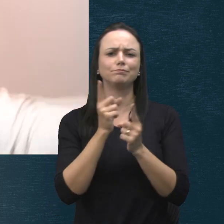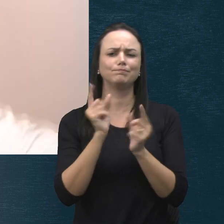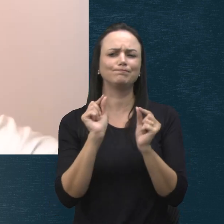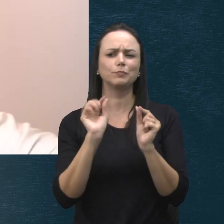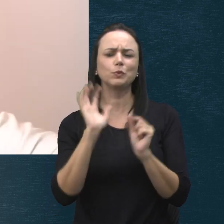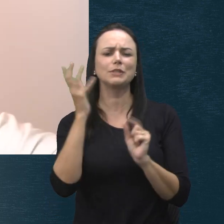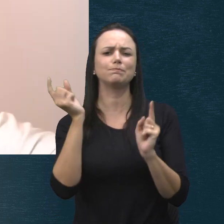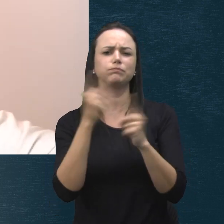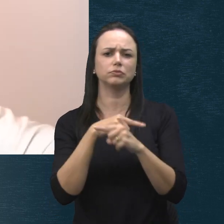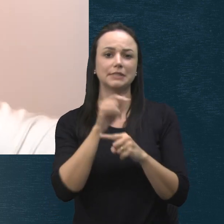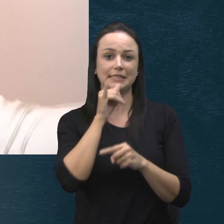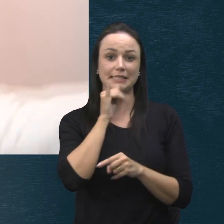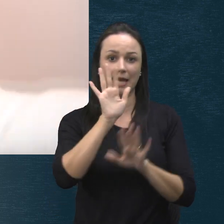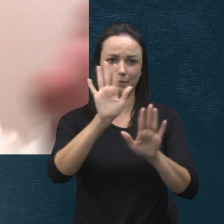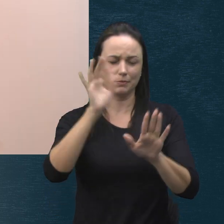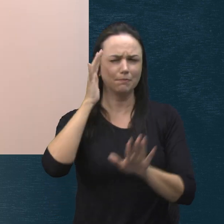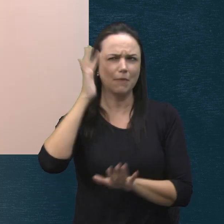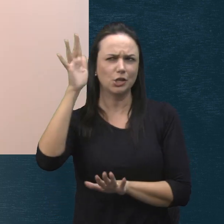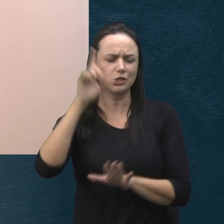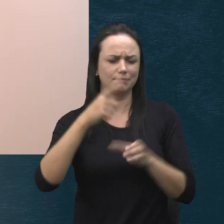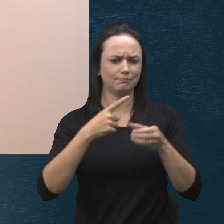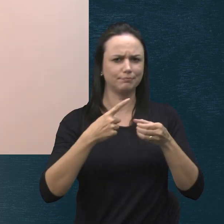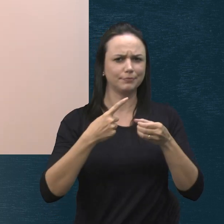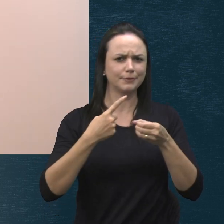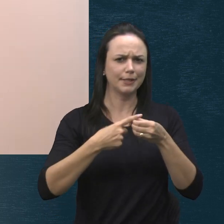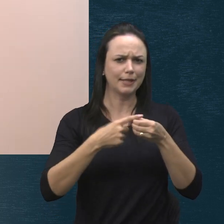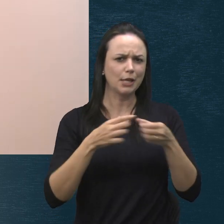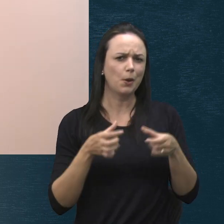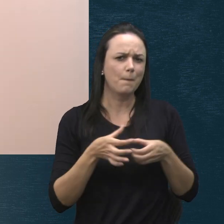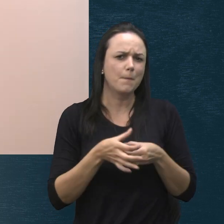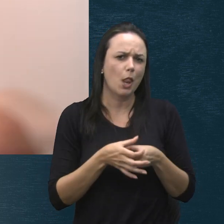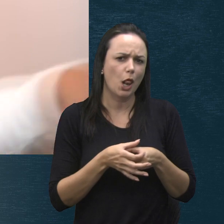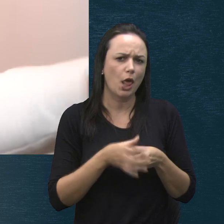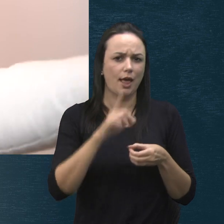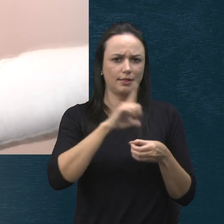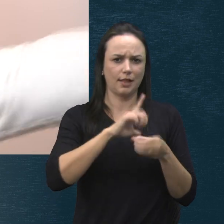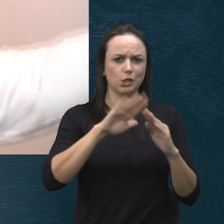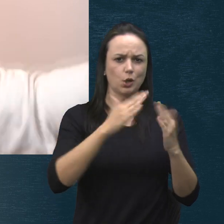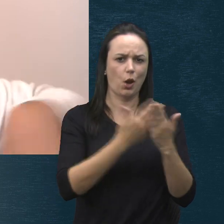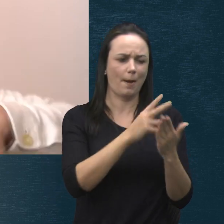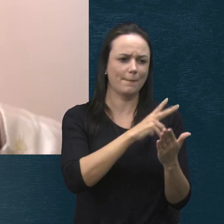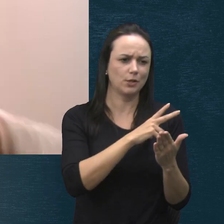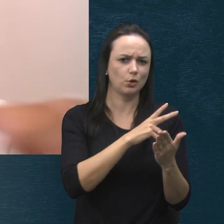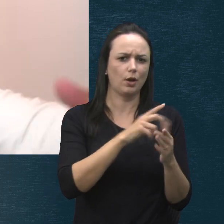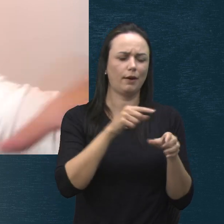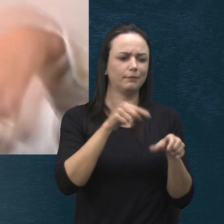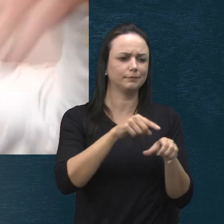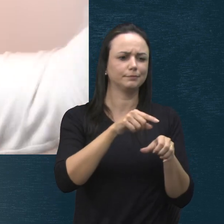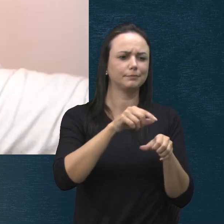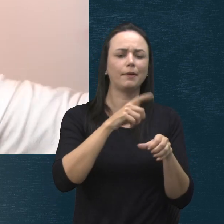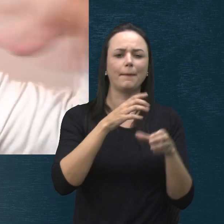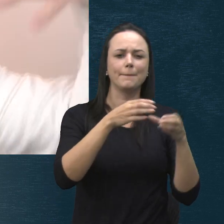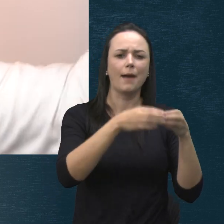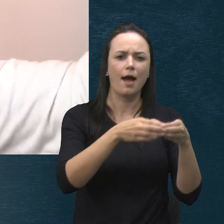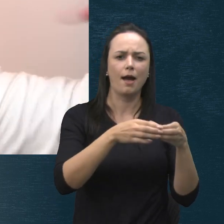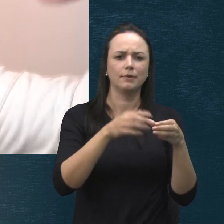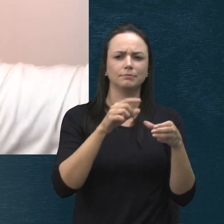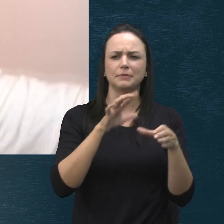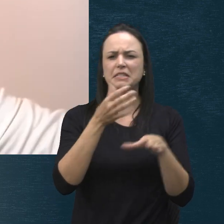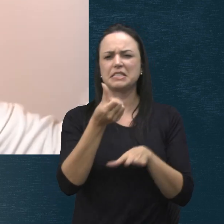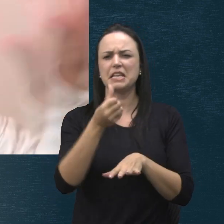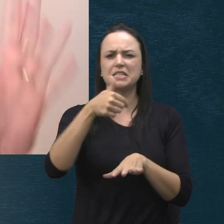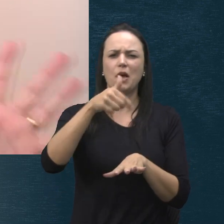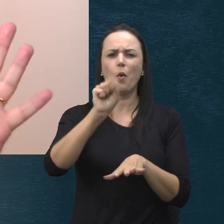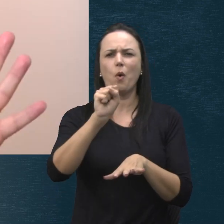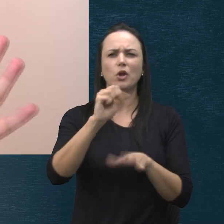que você tem uma cidade pequena, que tem uma escola privada num bairro, tem outra escola ali perto do centro, você tem ali umas 6, 7,